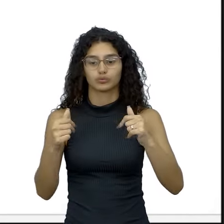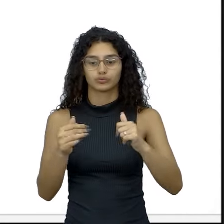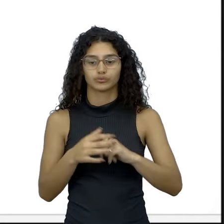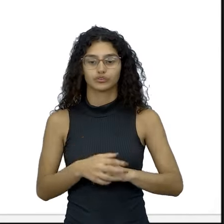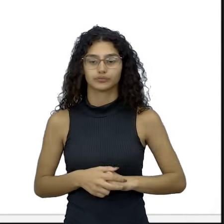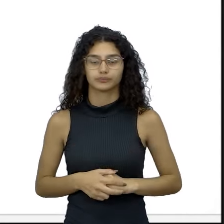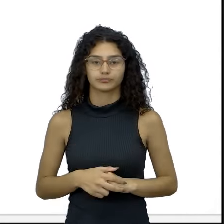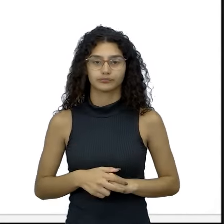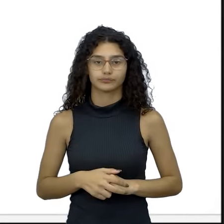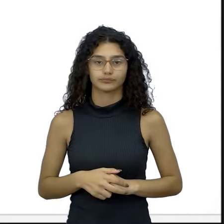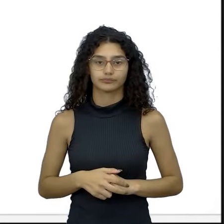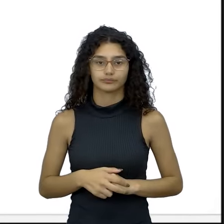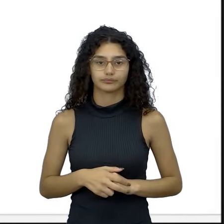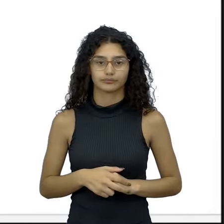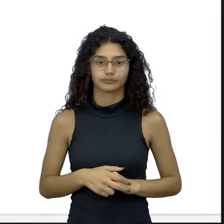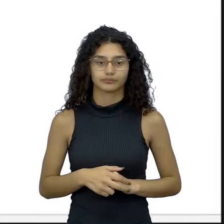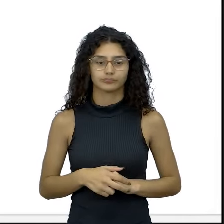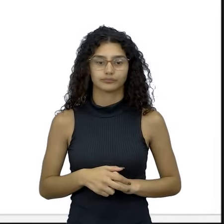registrar.